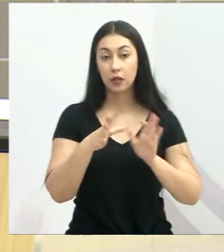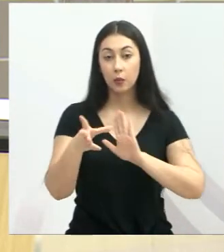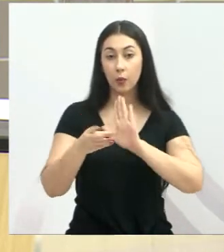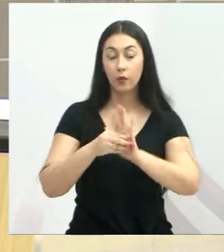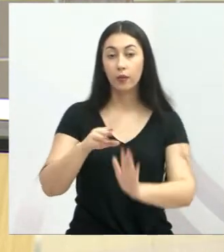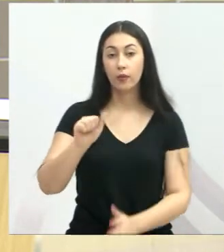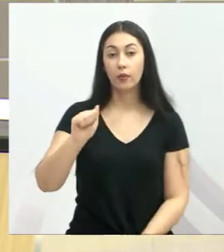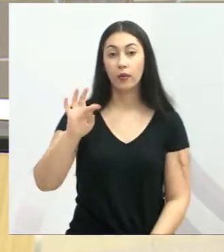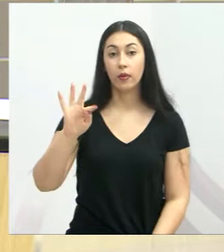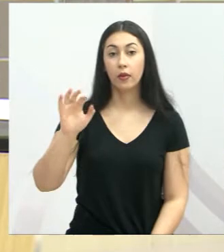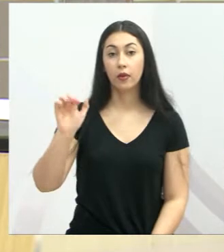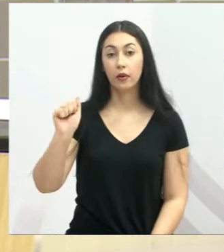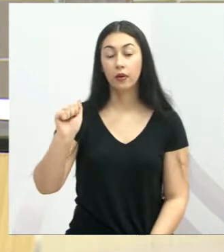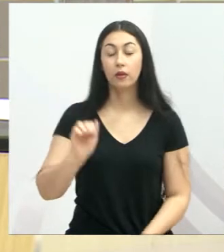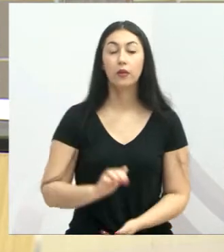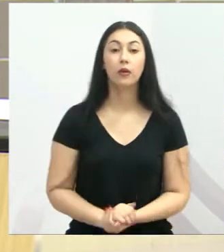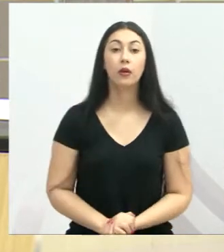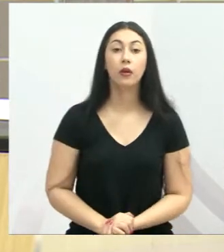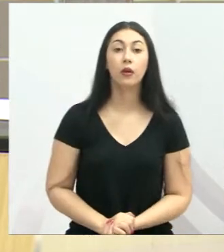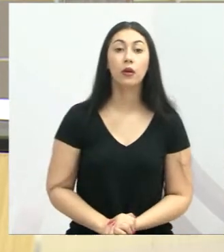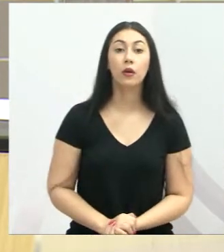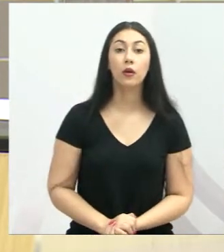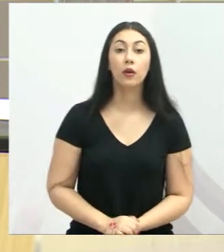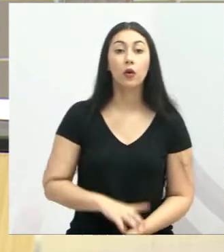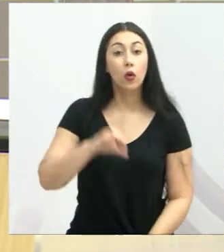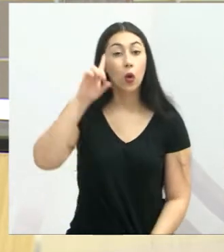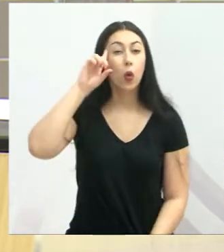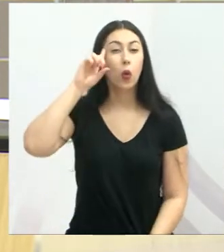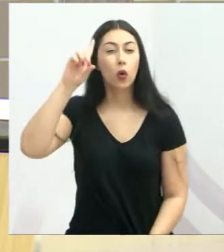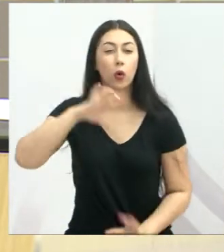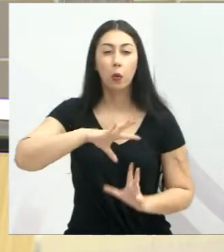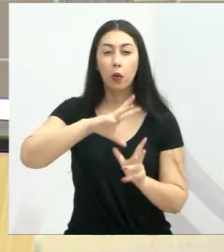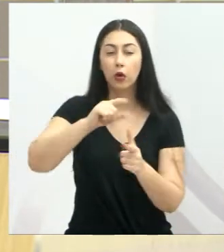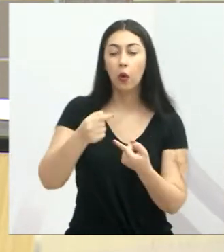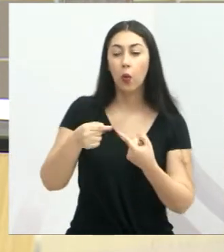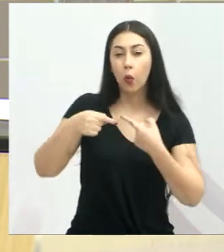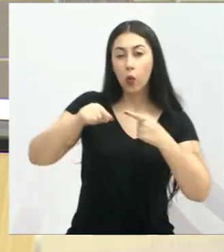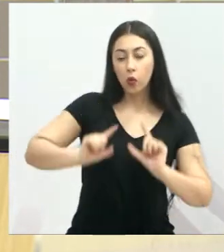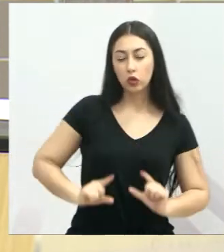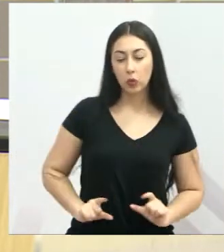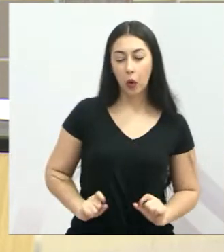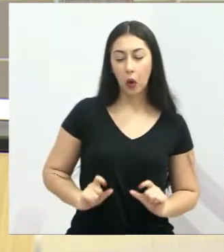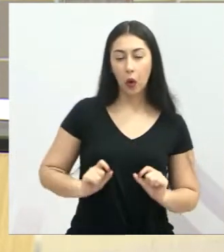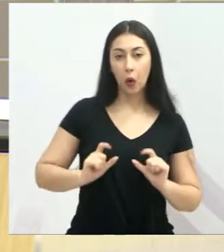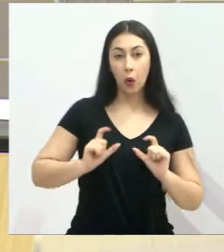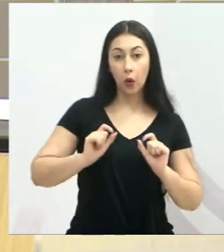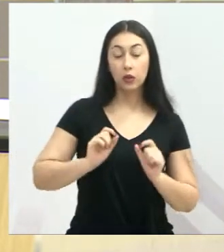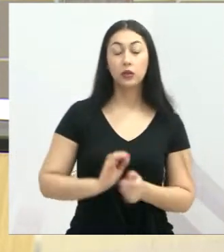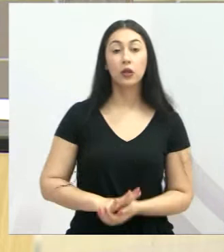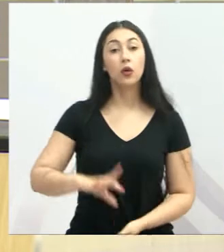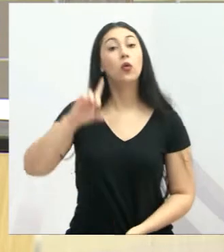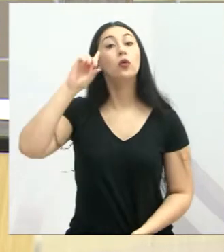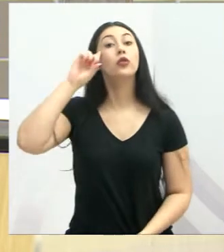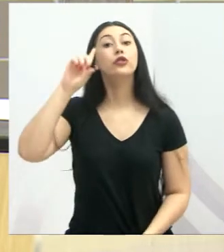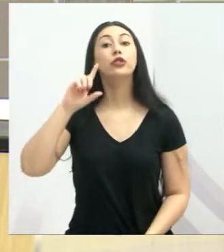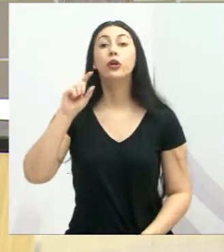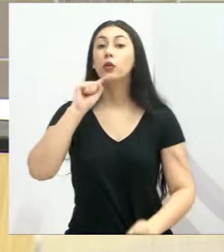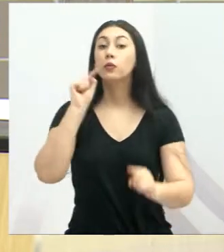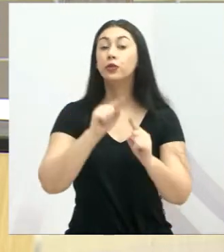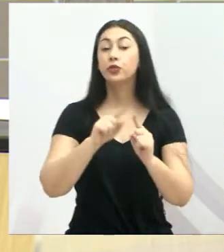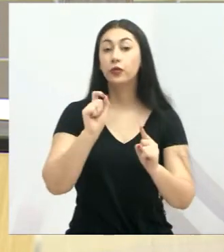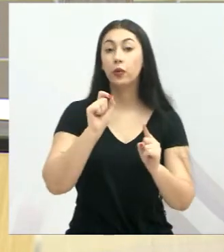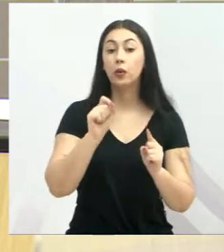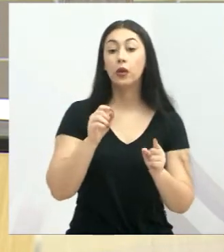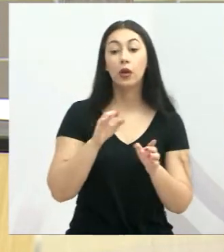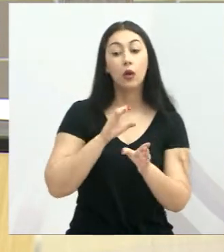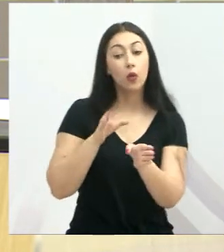dessa sessão o registro do transcurso do Dia Mundial do Combate ao Câncer, 8 de abril. A data foi criada para informar e conscientizar a população mundial